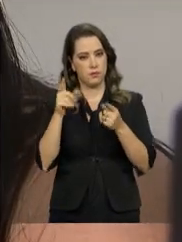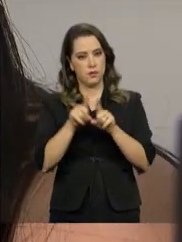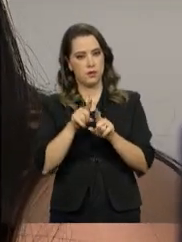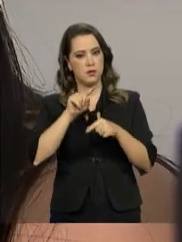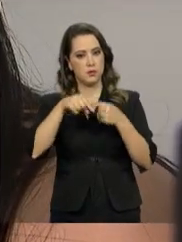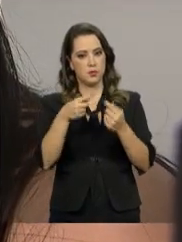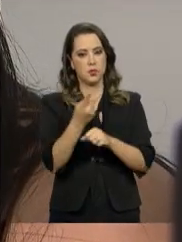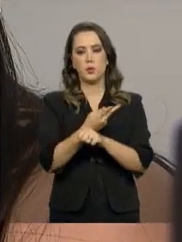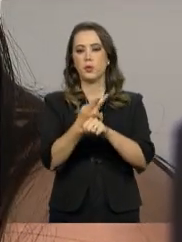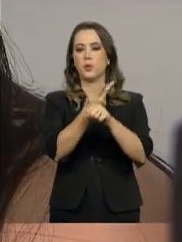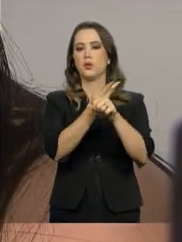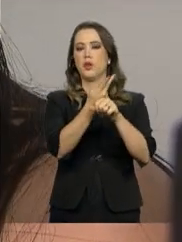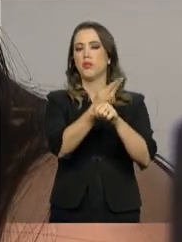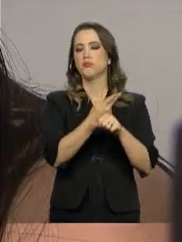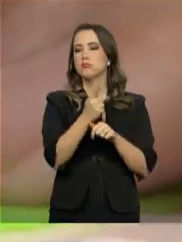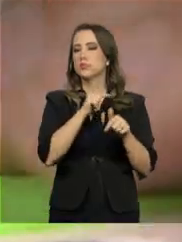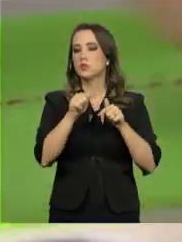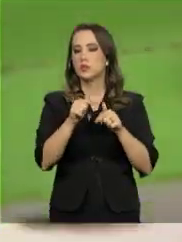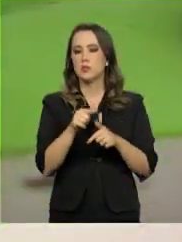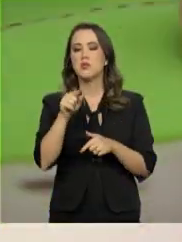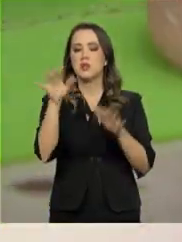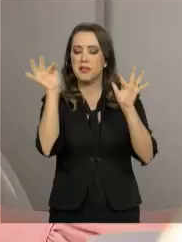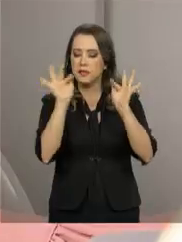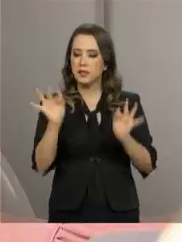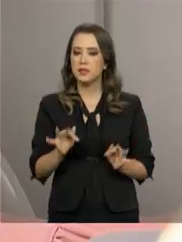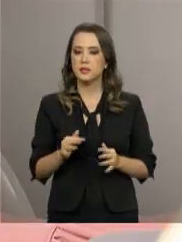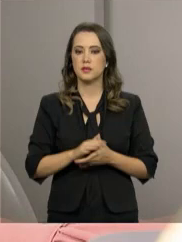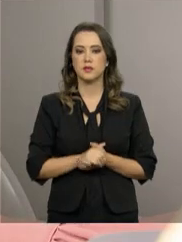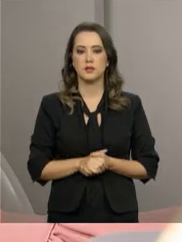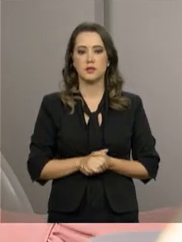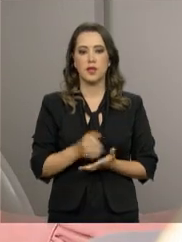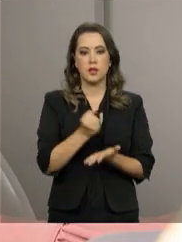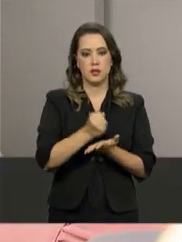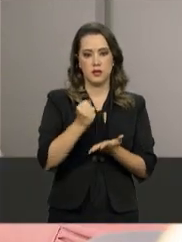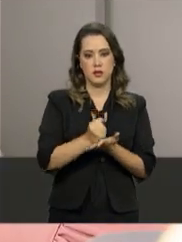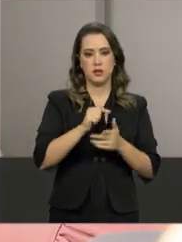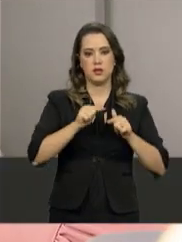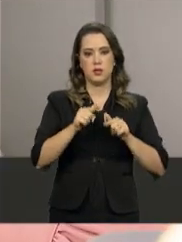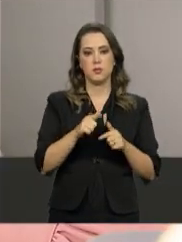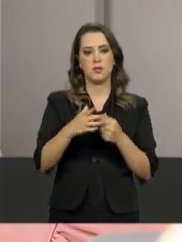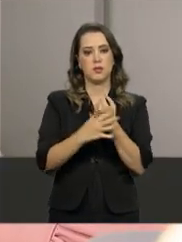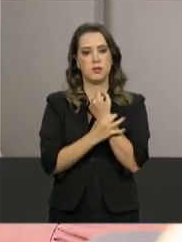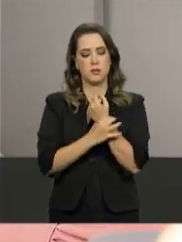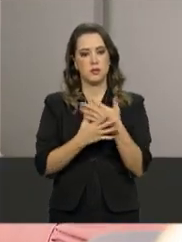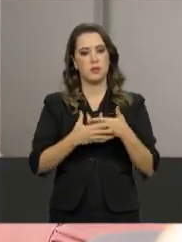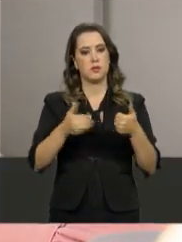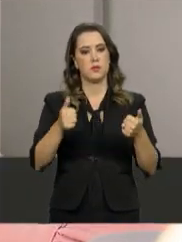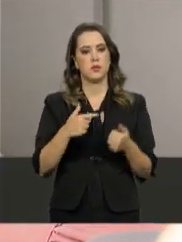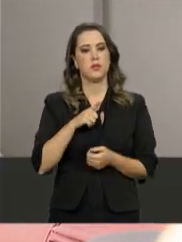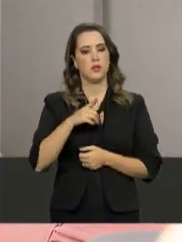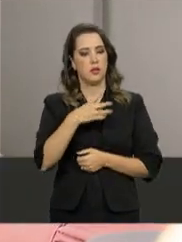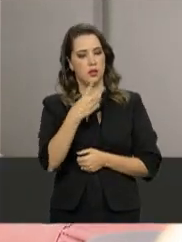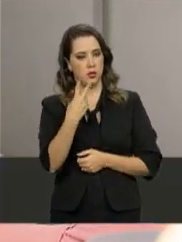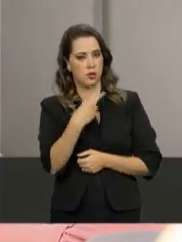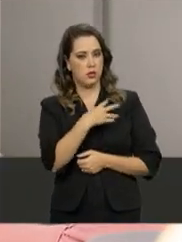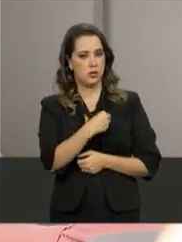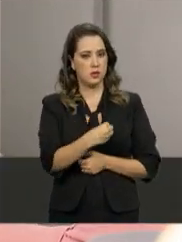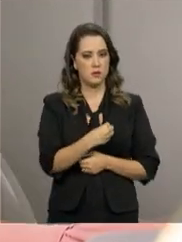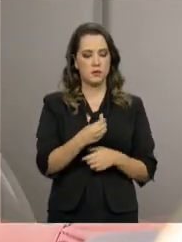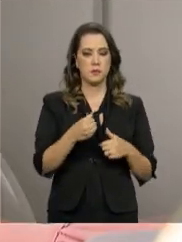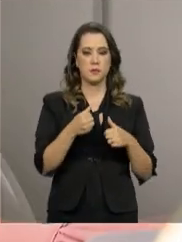emprego. Sirley não esconde a felicidade. Carteira assinada dá mais segurança, porque eu tenho dois filhos que ficam em